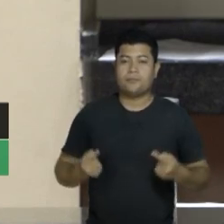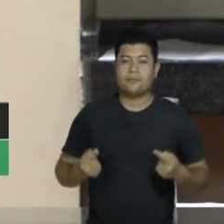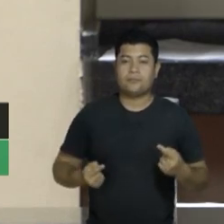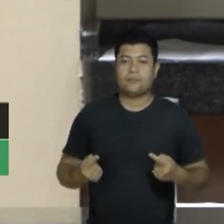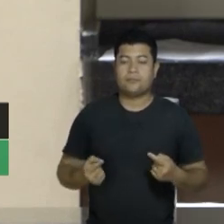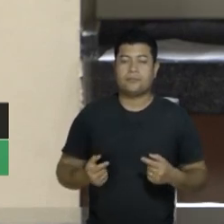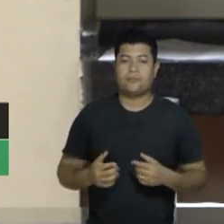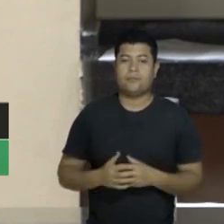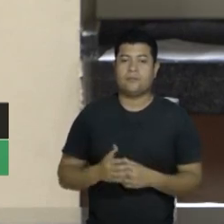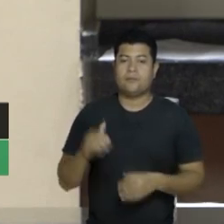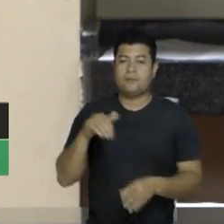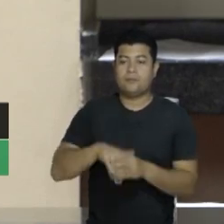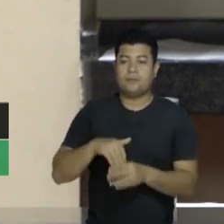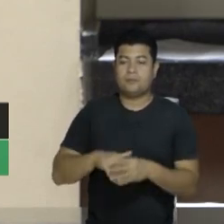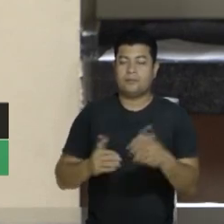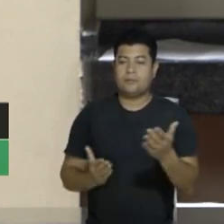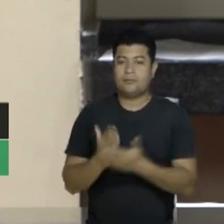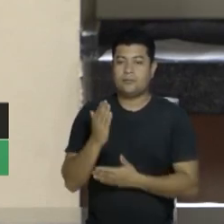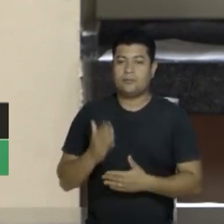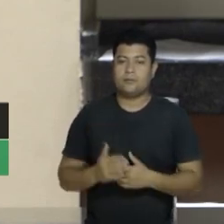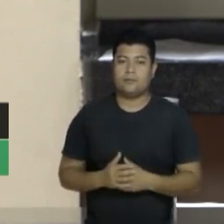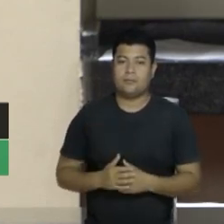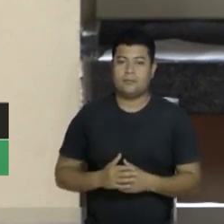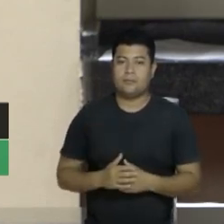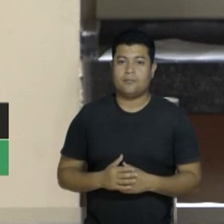em votação, aprovado.